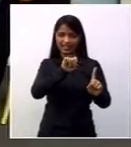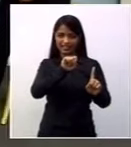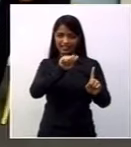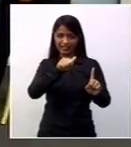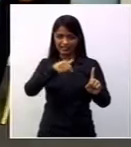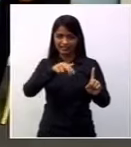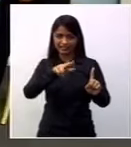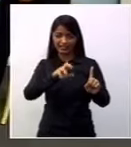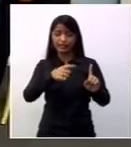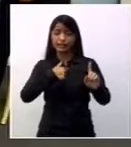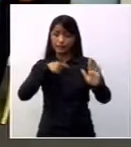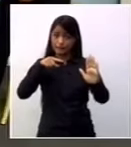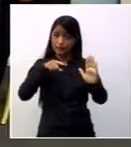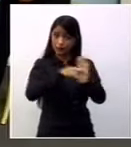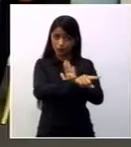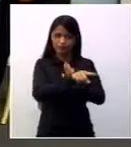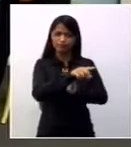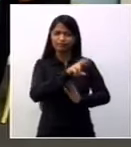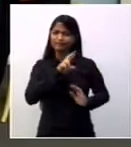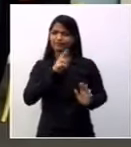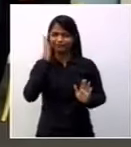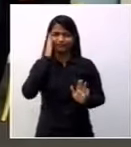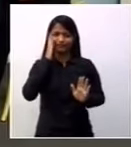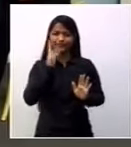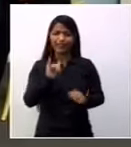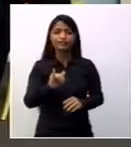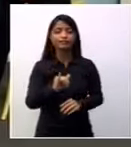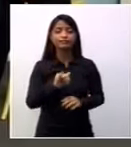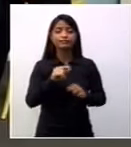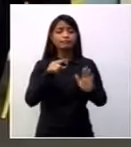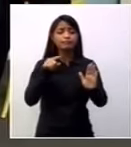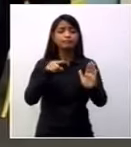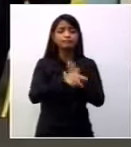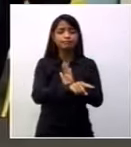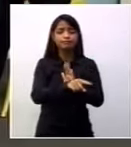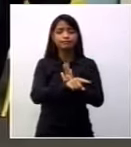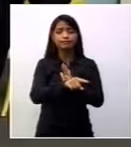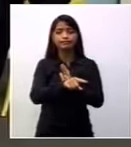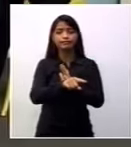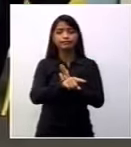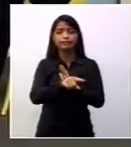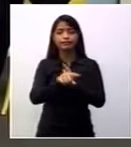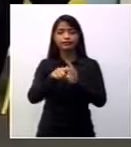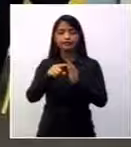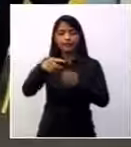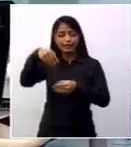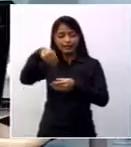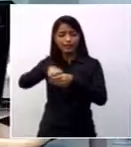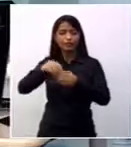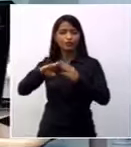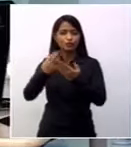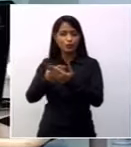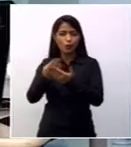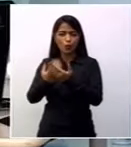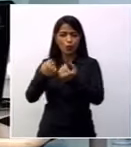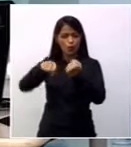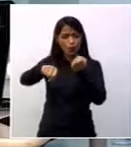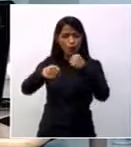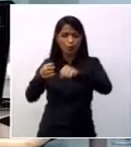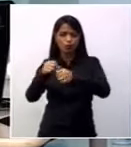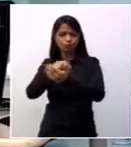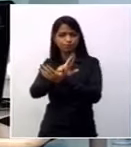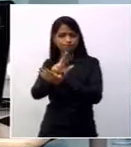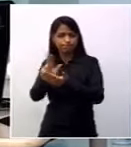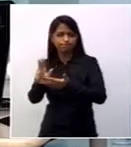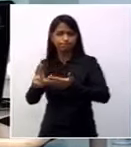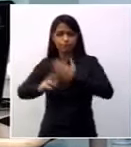para nós. Isaac, quais seriam os benefícios que a prática da luta na escola poderia trazer para os nossos alunos?